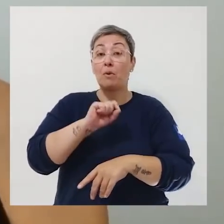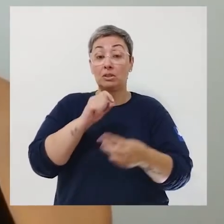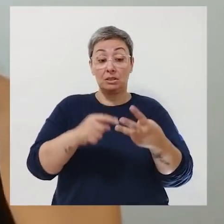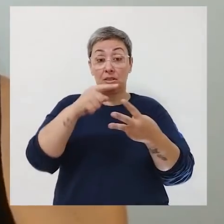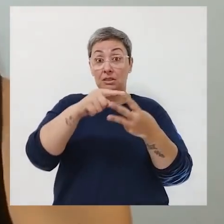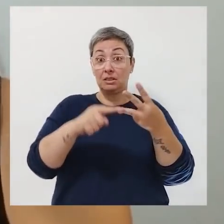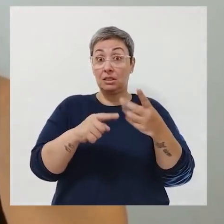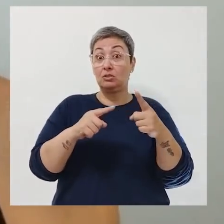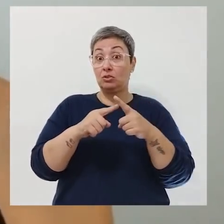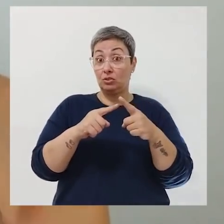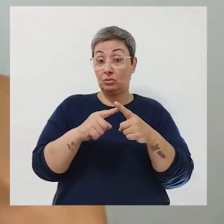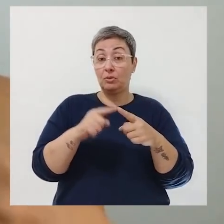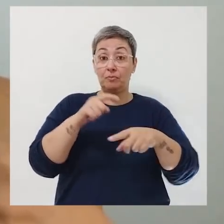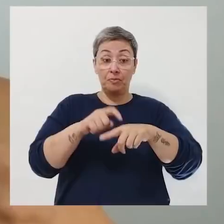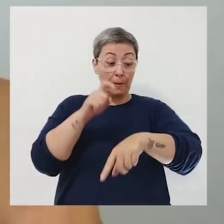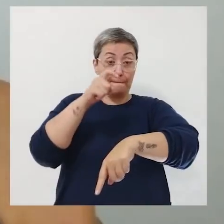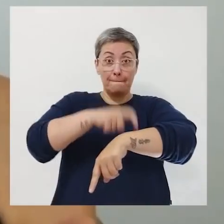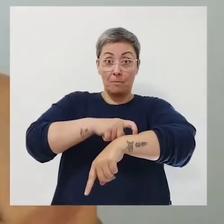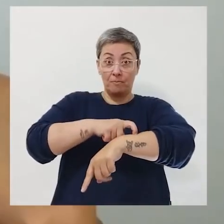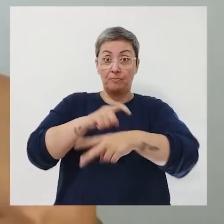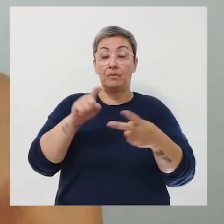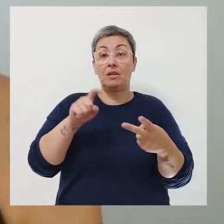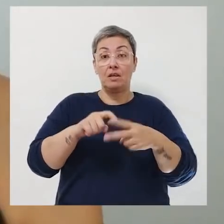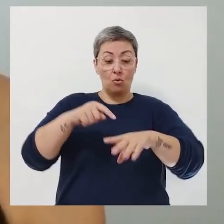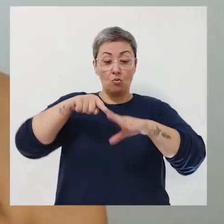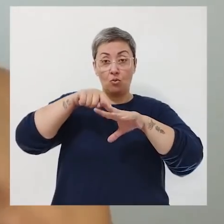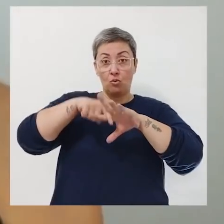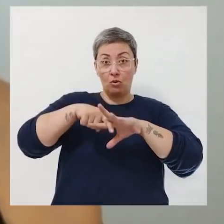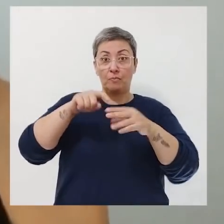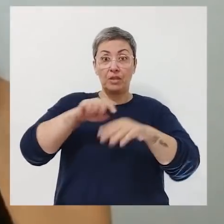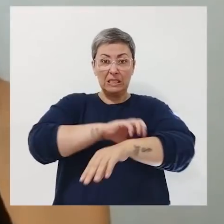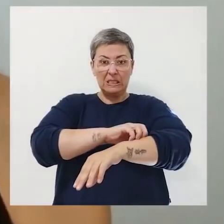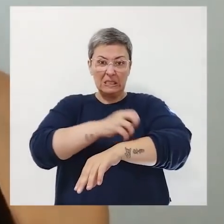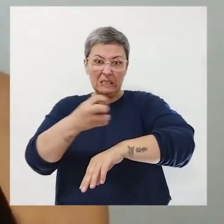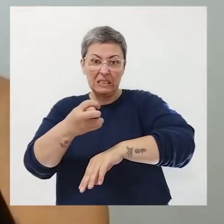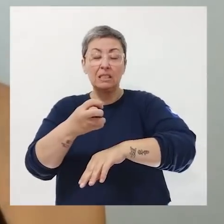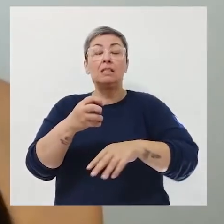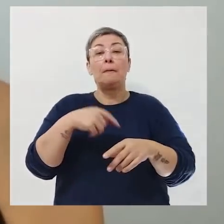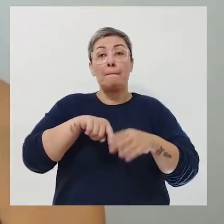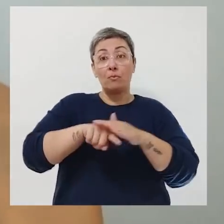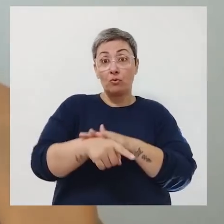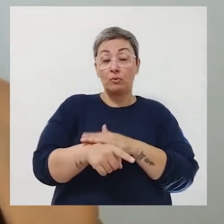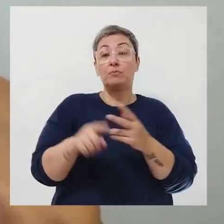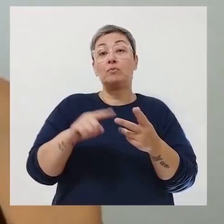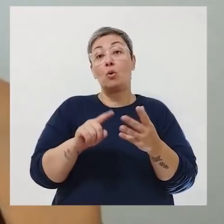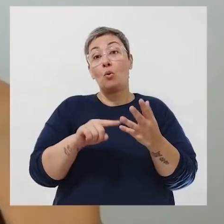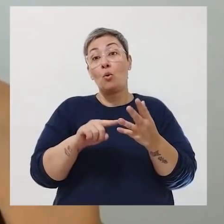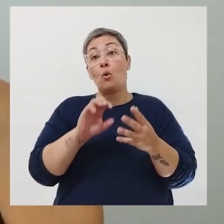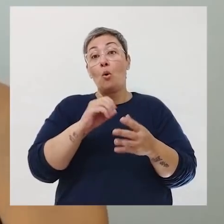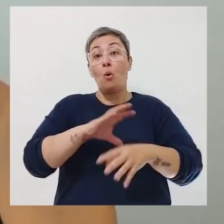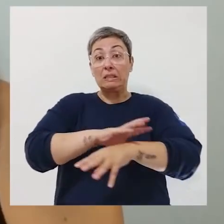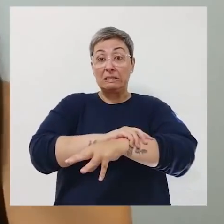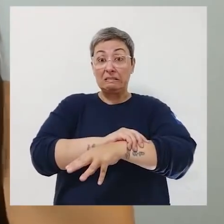causar 3 tipos de lesões. A perfuração da pele, a dilaceração, que é uma lesão mais profunda, ou